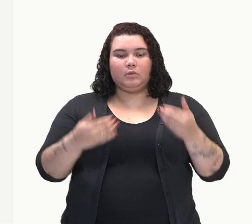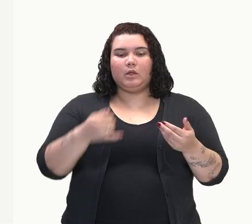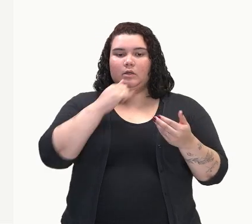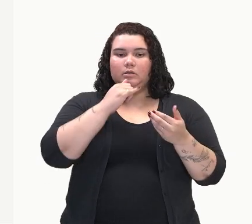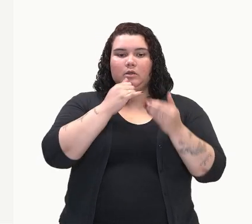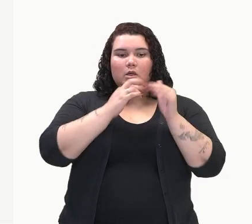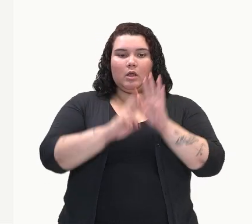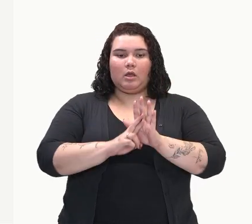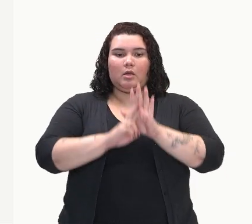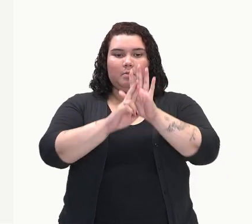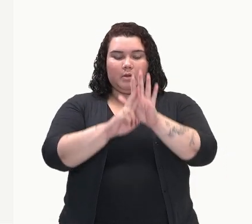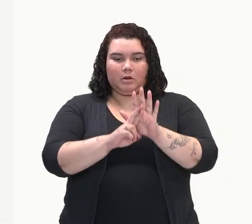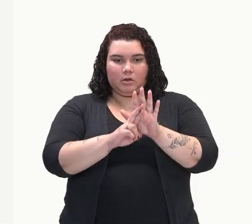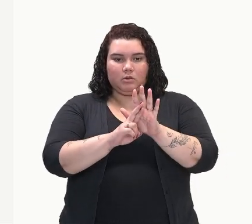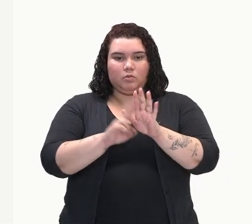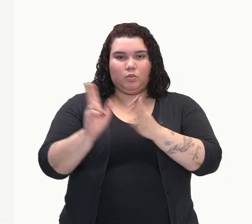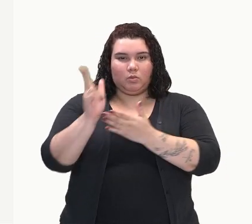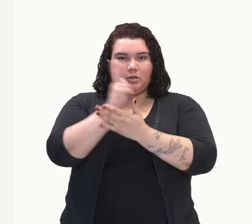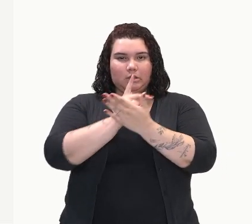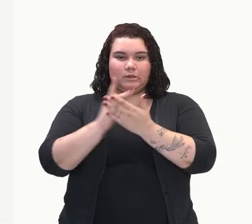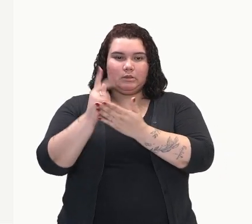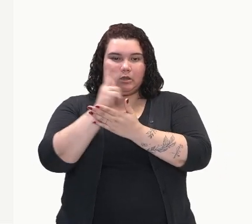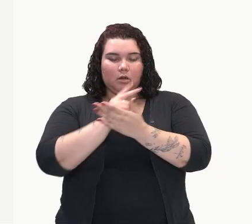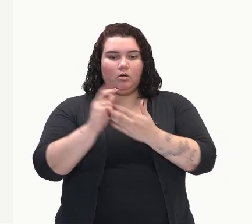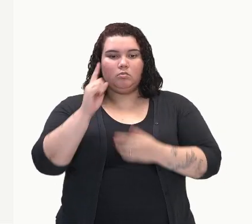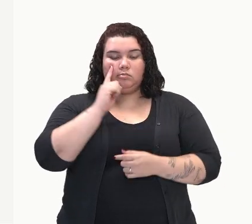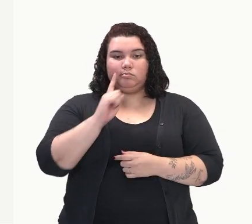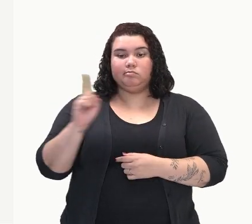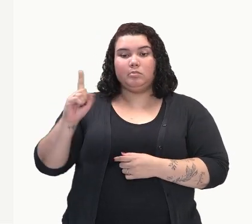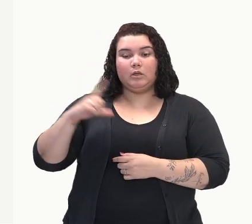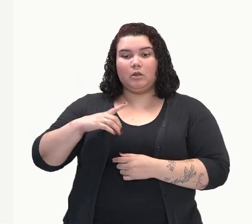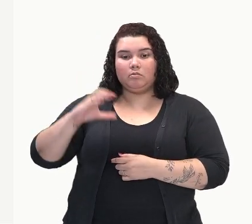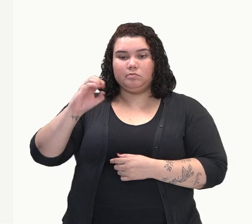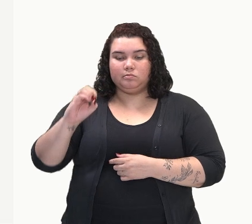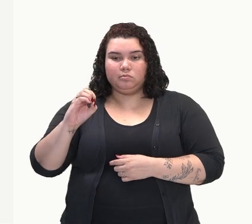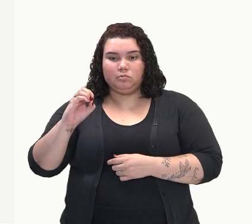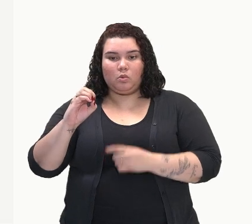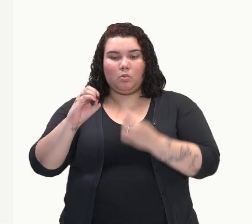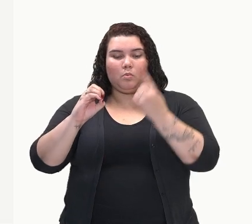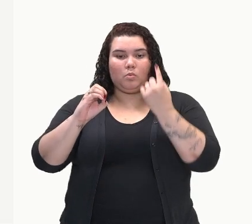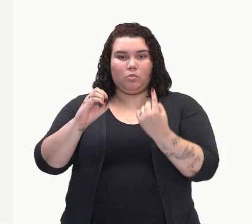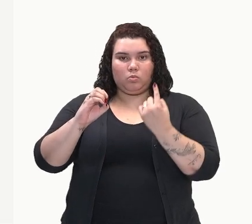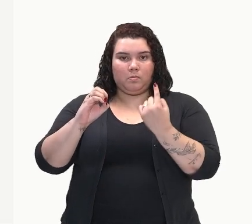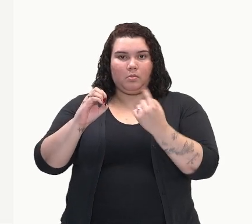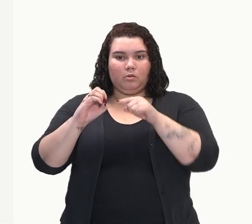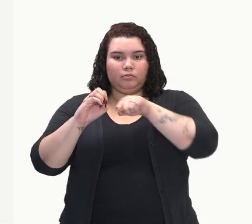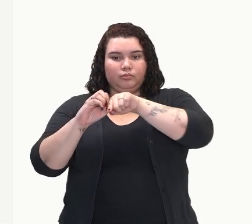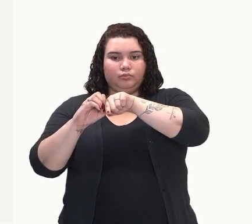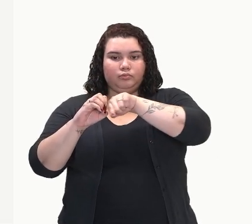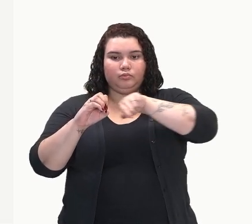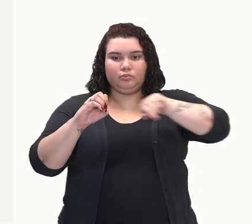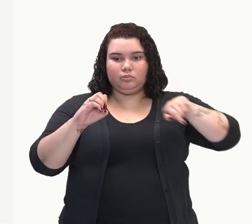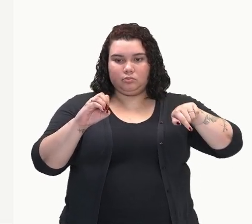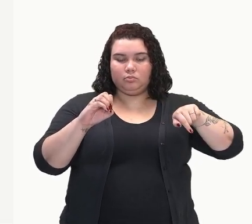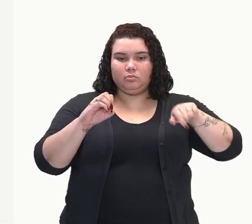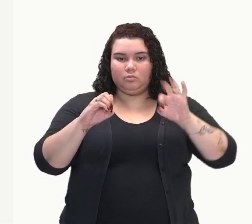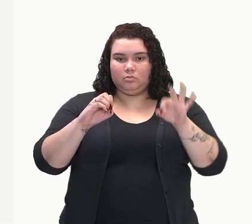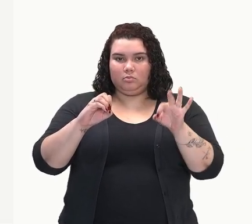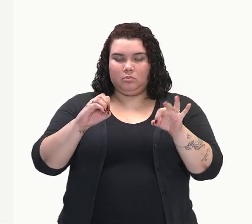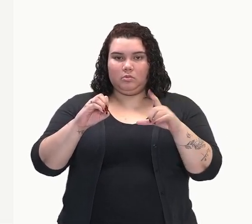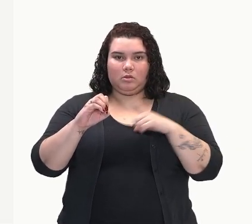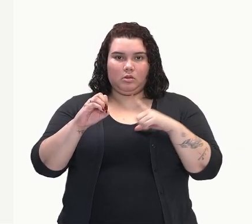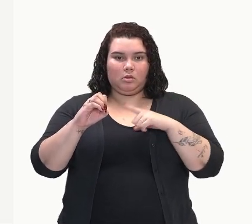a força resultante lá no meu desenho, né, até aqui o corpo, eu representaria apenas uma seta apontando